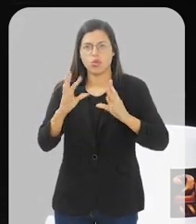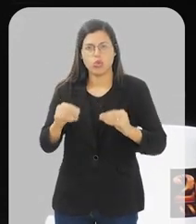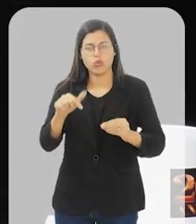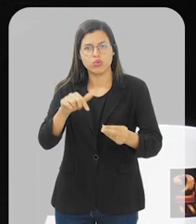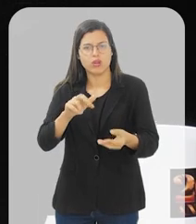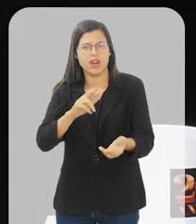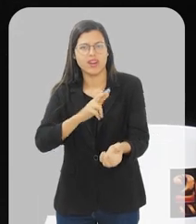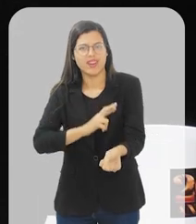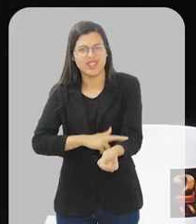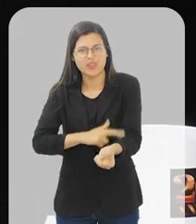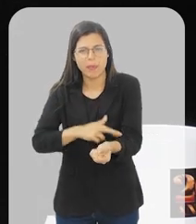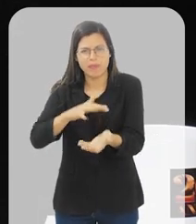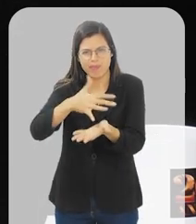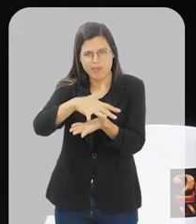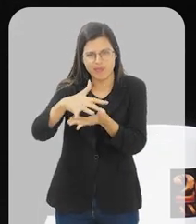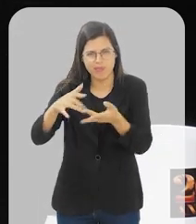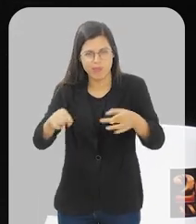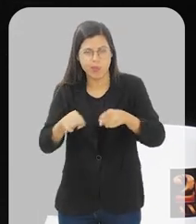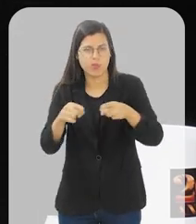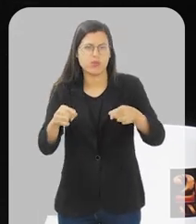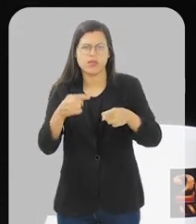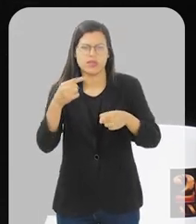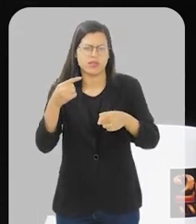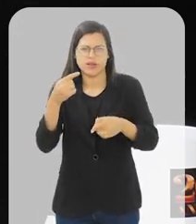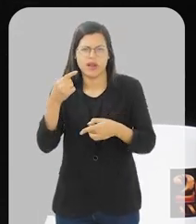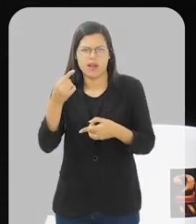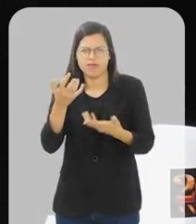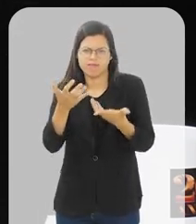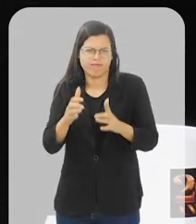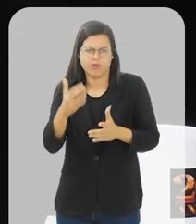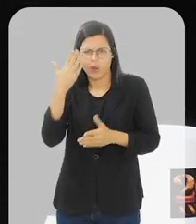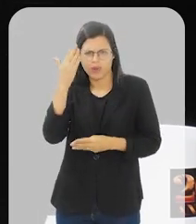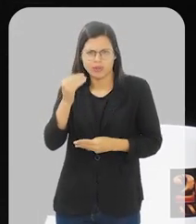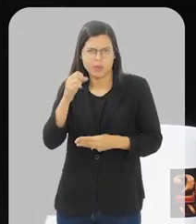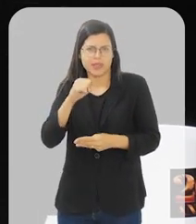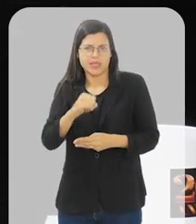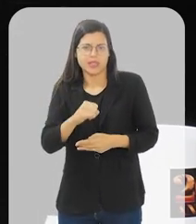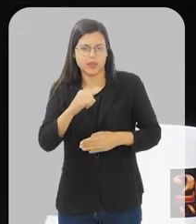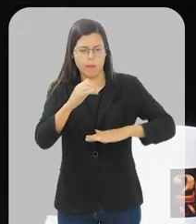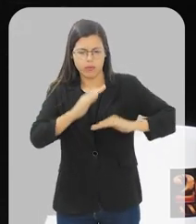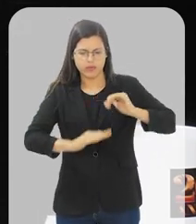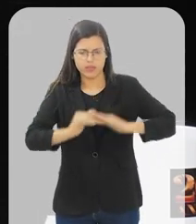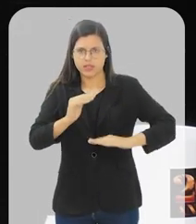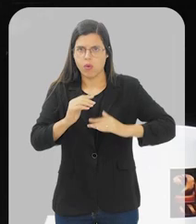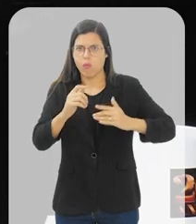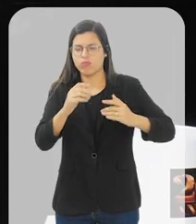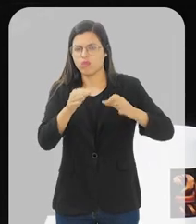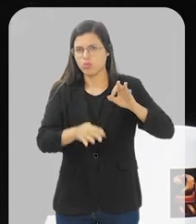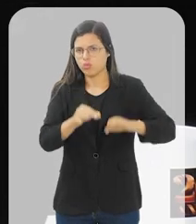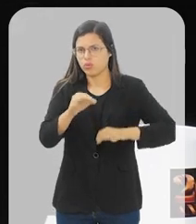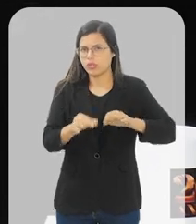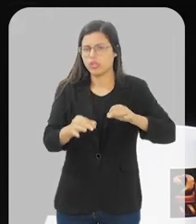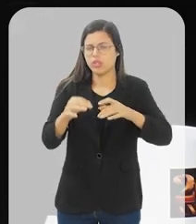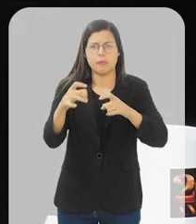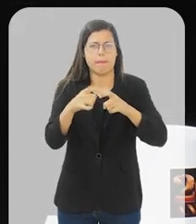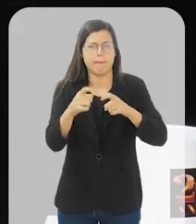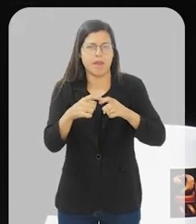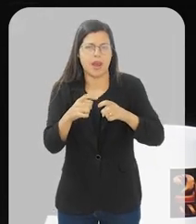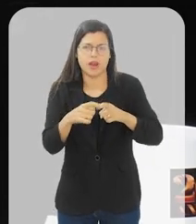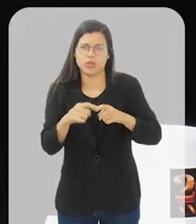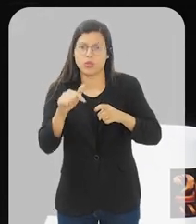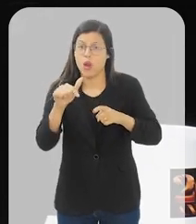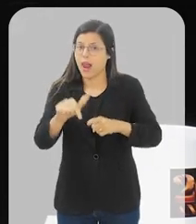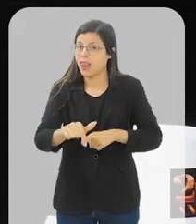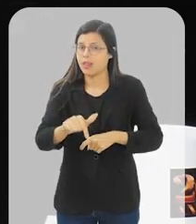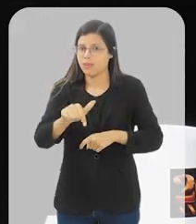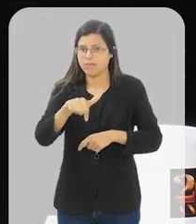saber se o rapaz é juiz, se o rapaz é mestre. Eles precisam se respeitar. Ele é juiz no tribunal, ali